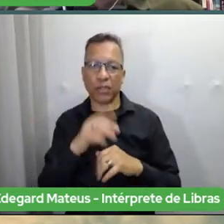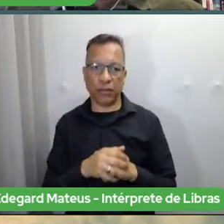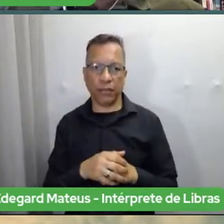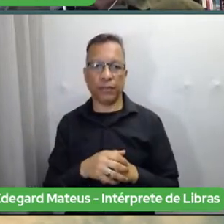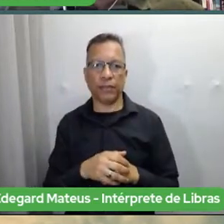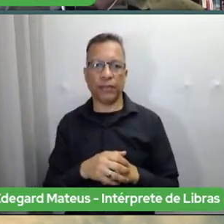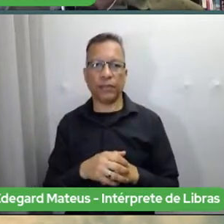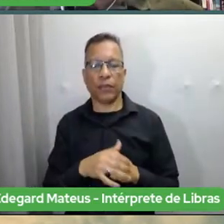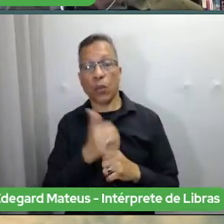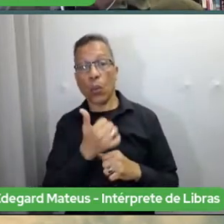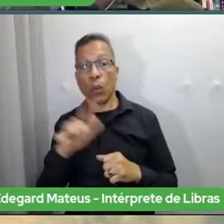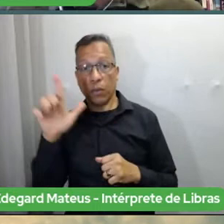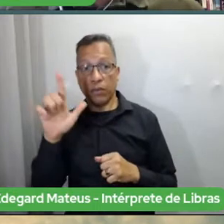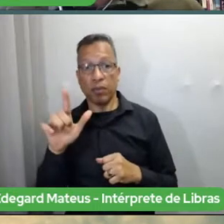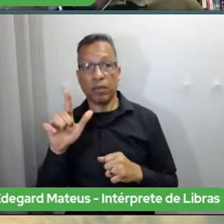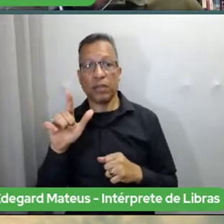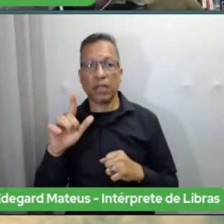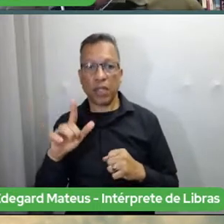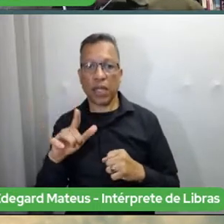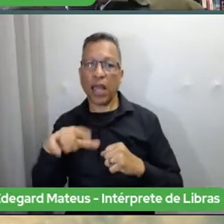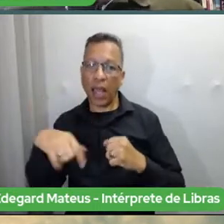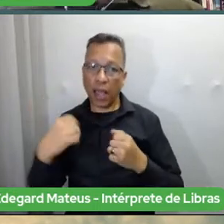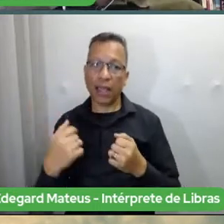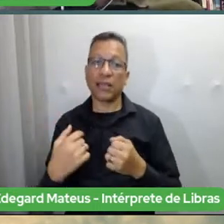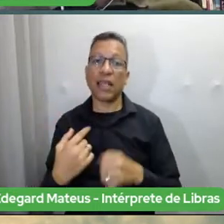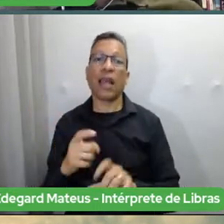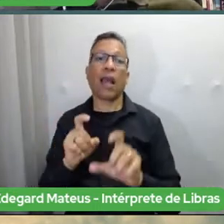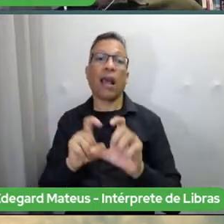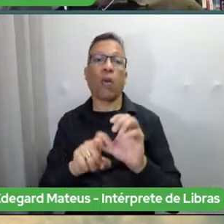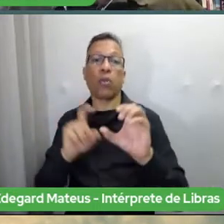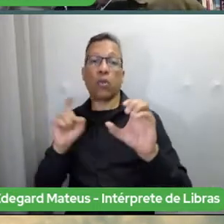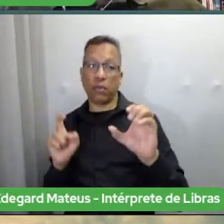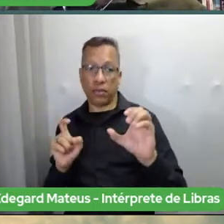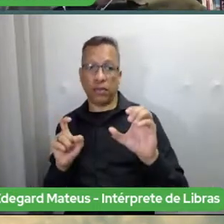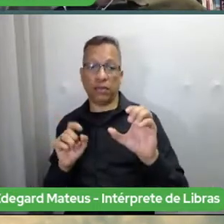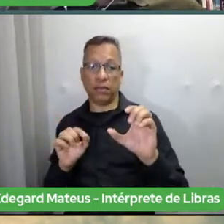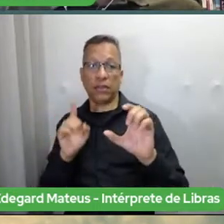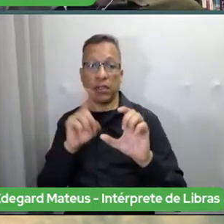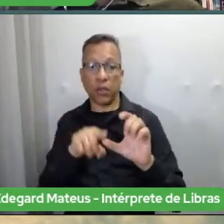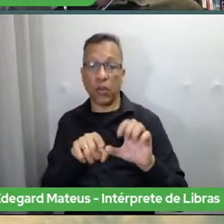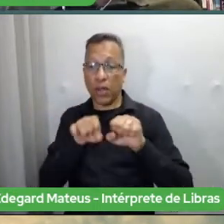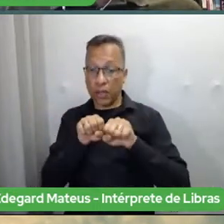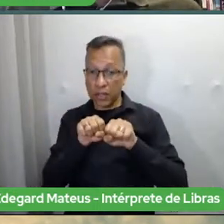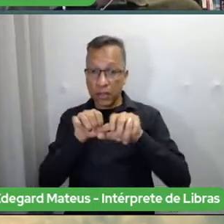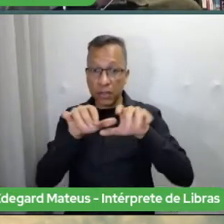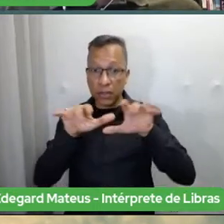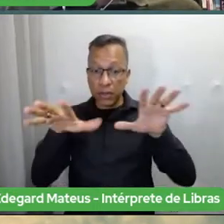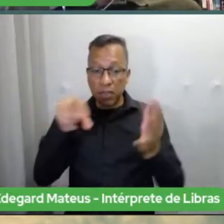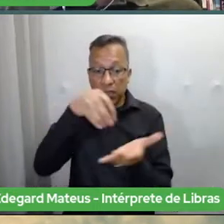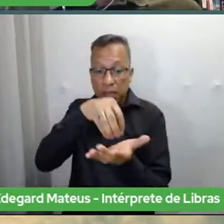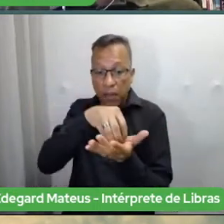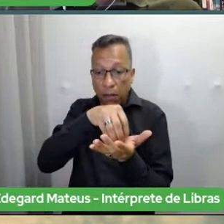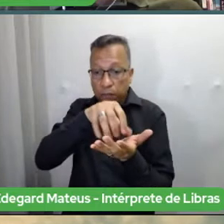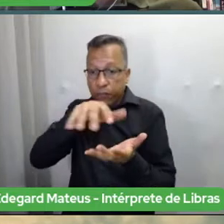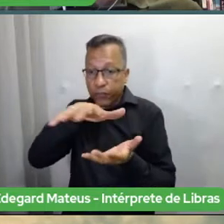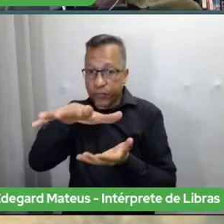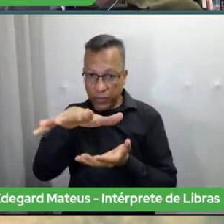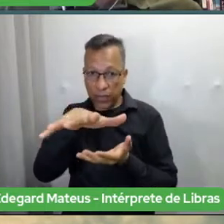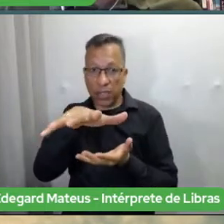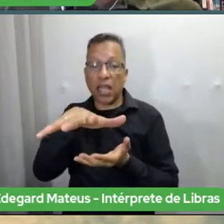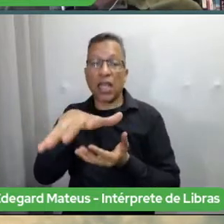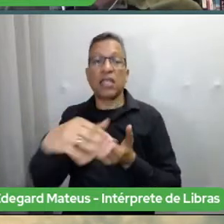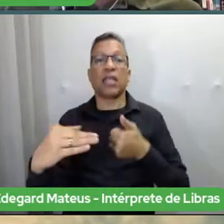Um outro ponto é habilitar a autonomia. Então, nós estamos falando agora em distribuir, né, descentralizar os dados para que eles fiquem